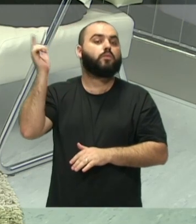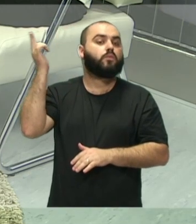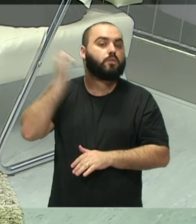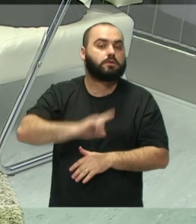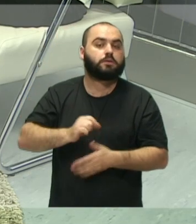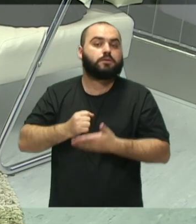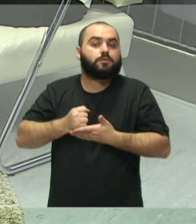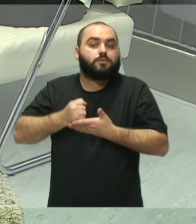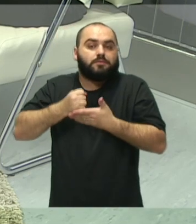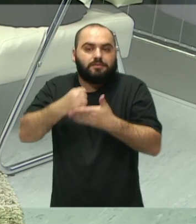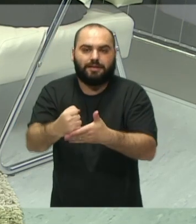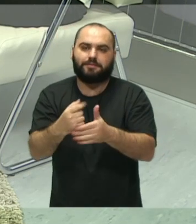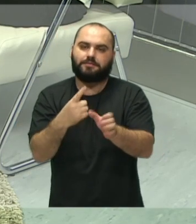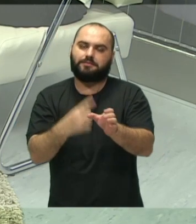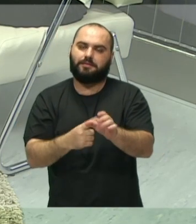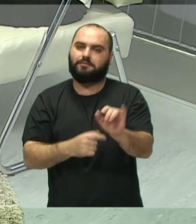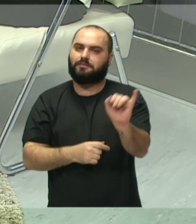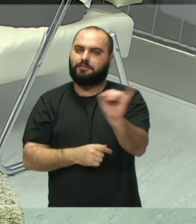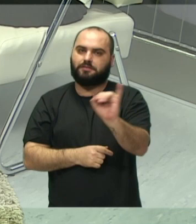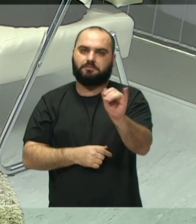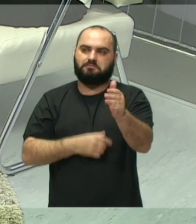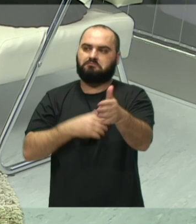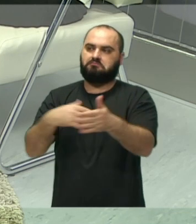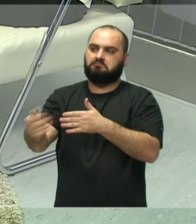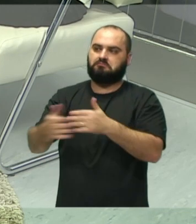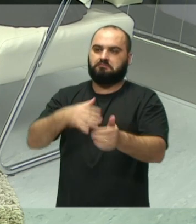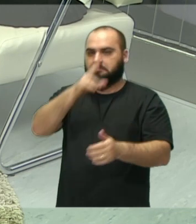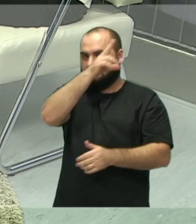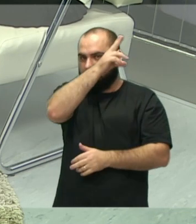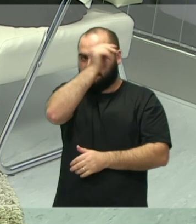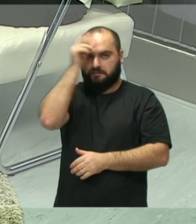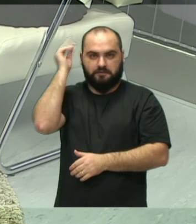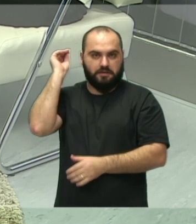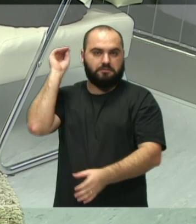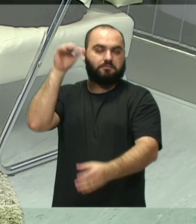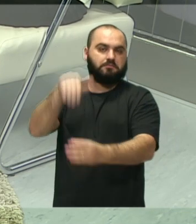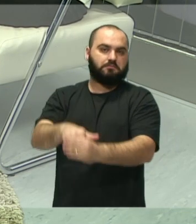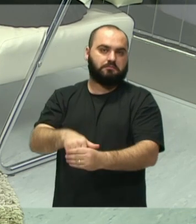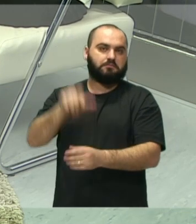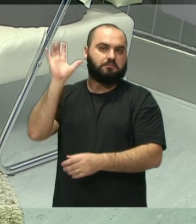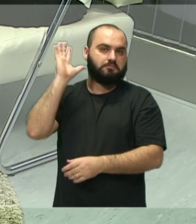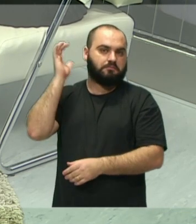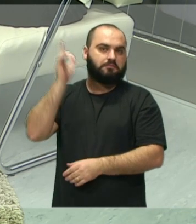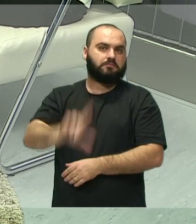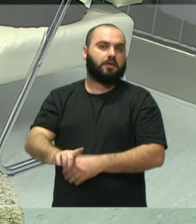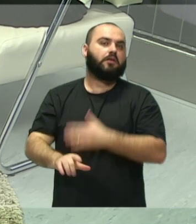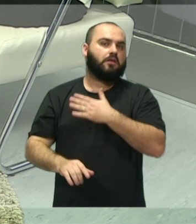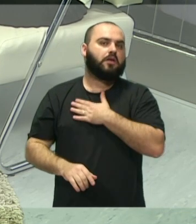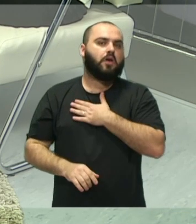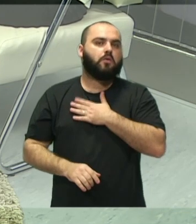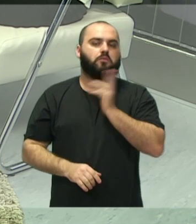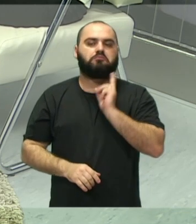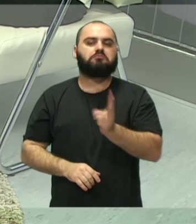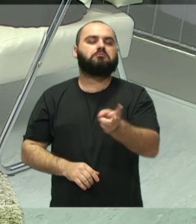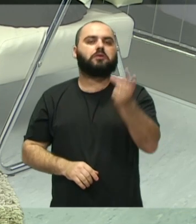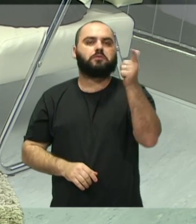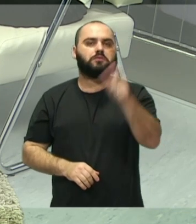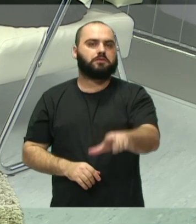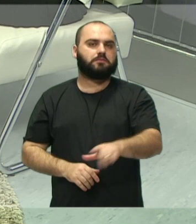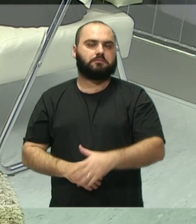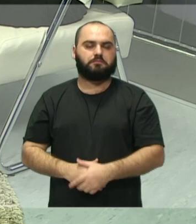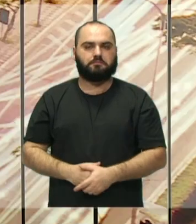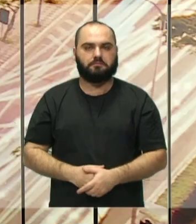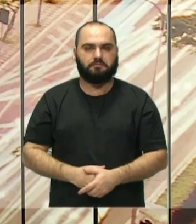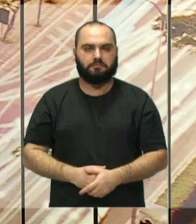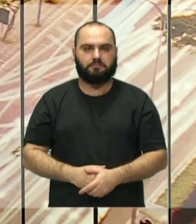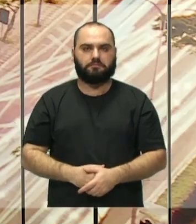pela cidade inteira, independente do prefeito que se elegesse. E é o que eu estou conseguindo cumprir. Vereadora, quando a